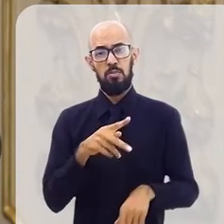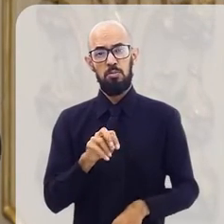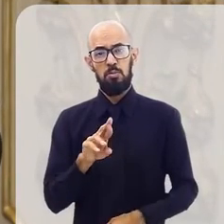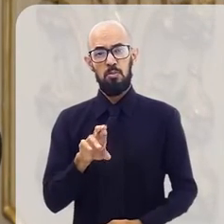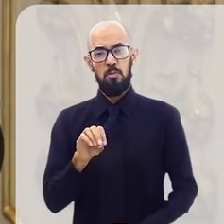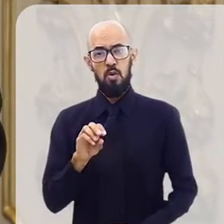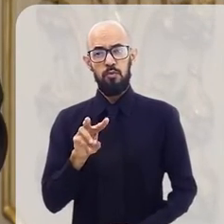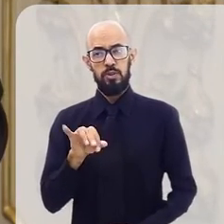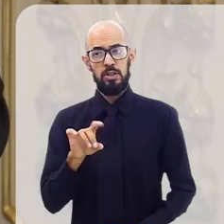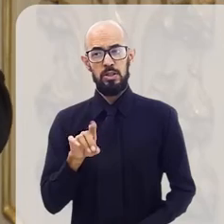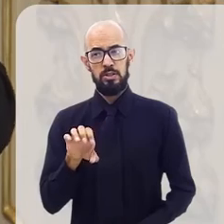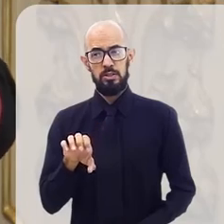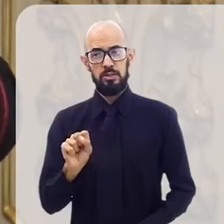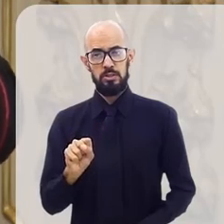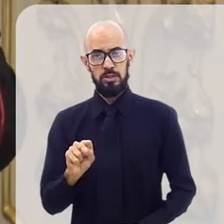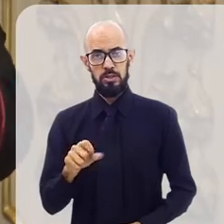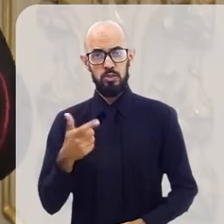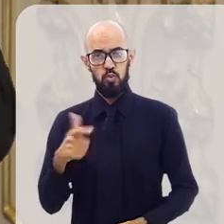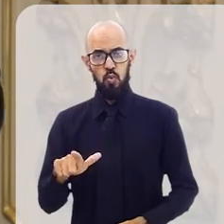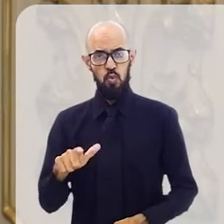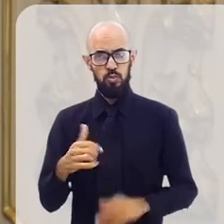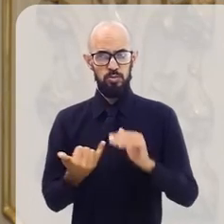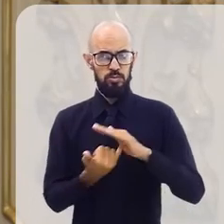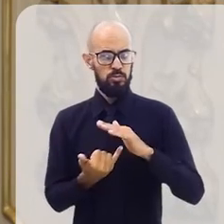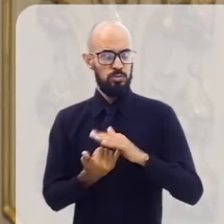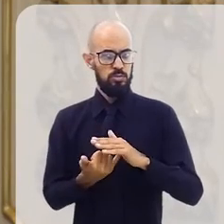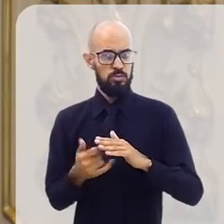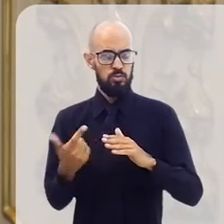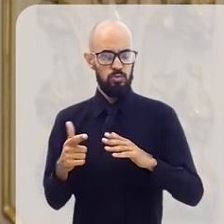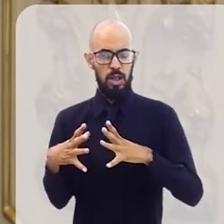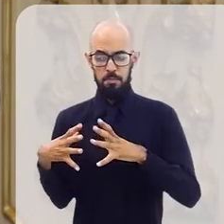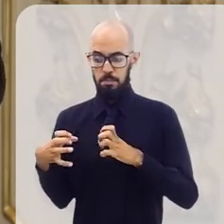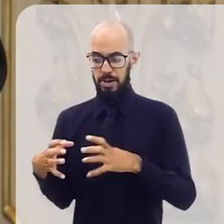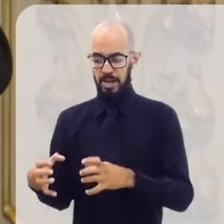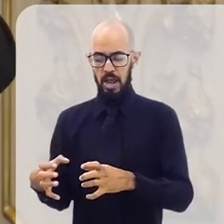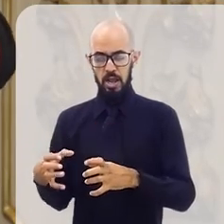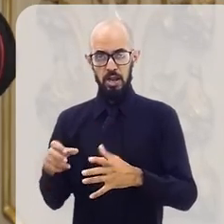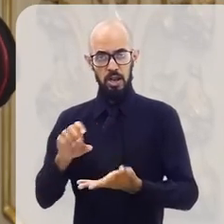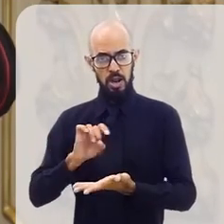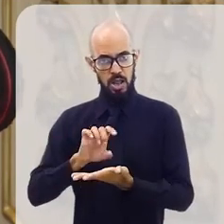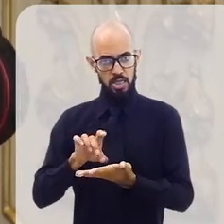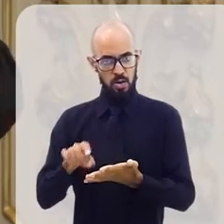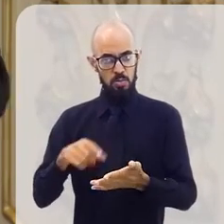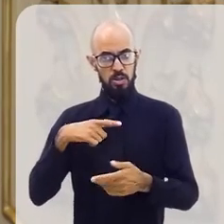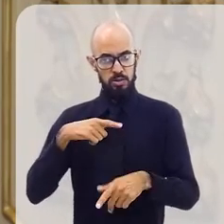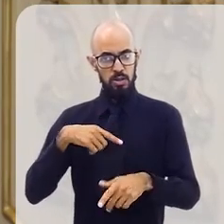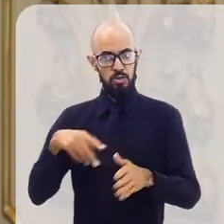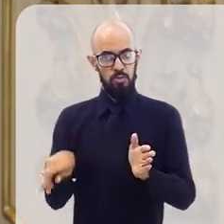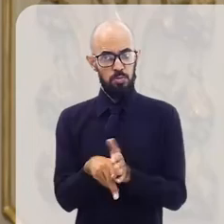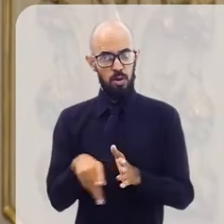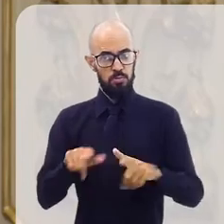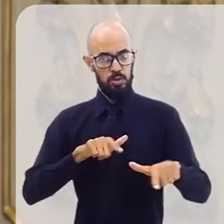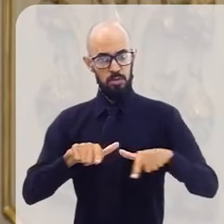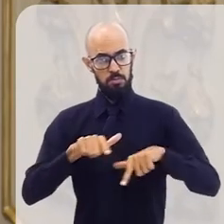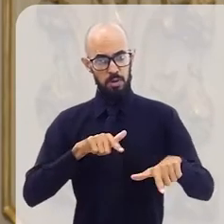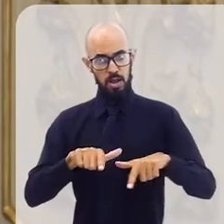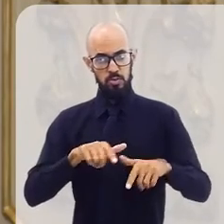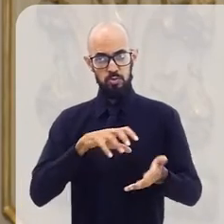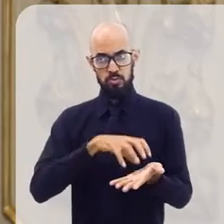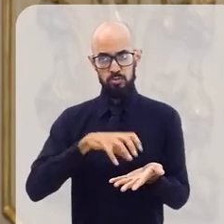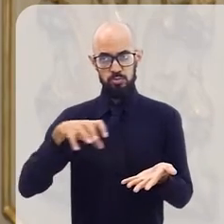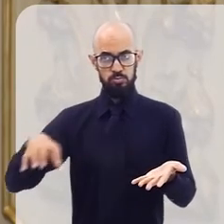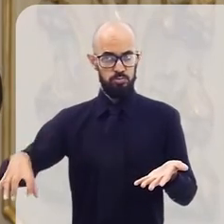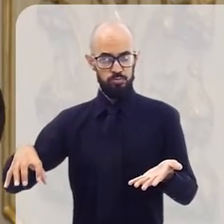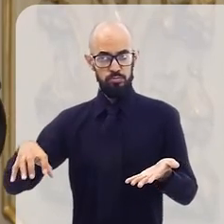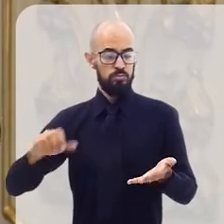a E tantas outras instituições que não que não se ficam brigando entre si cada uma fazendo e abençoa